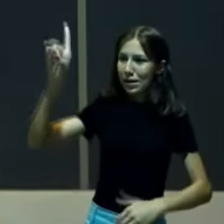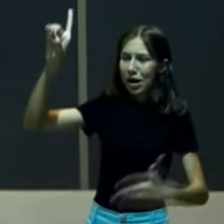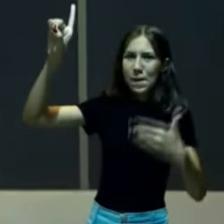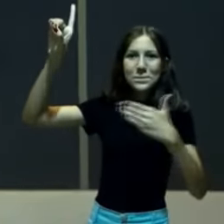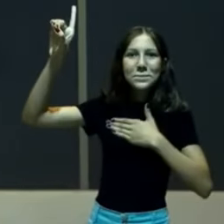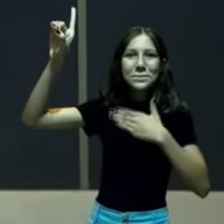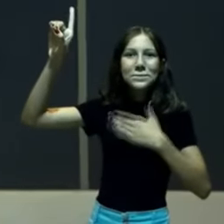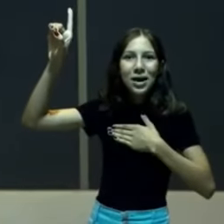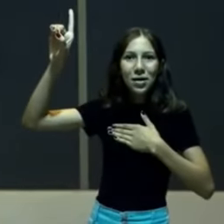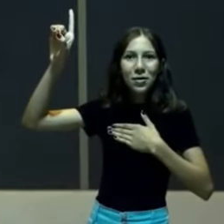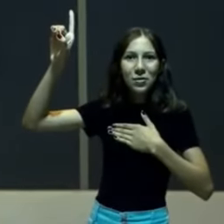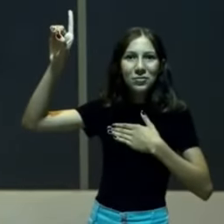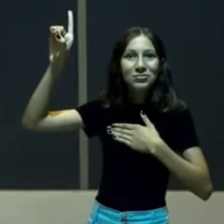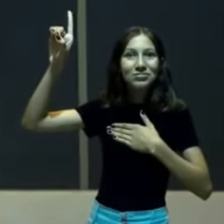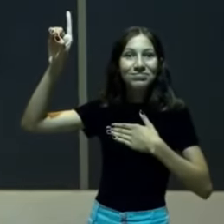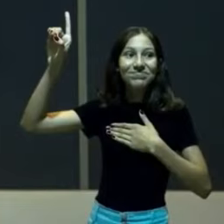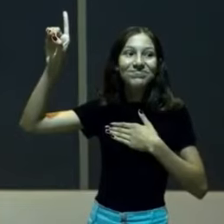quando Paulo está dizendo isso,